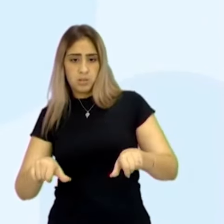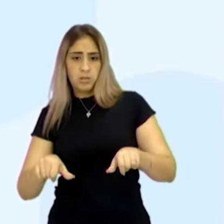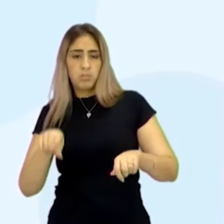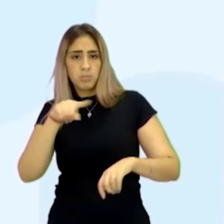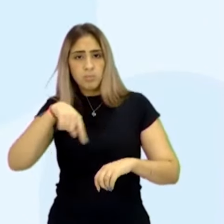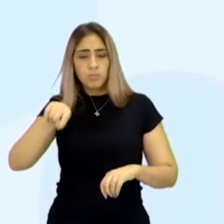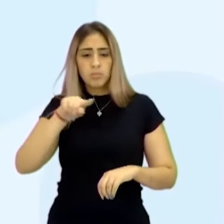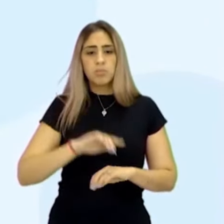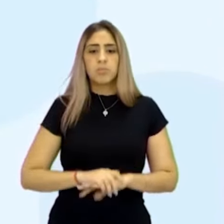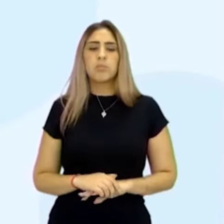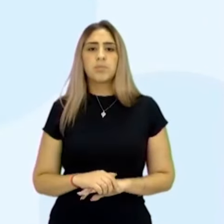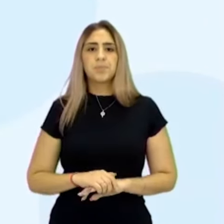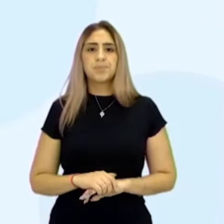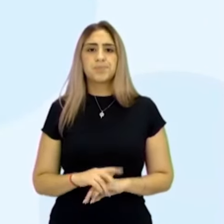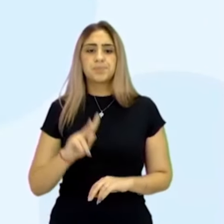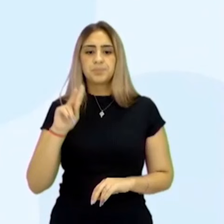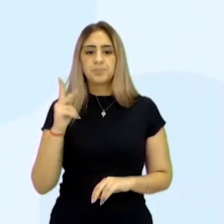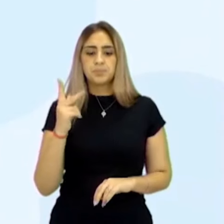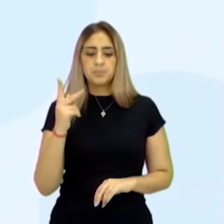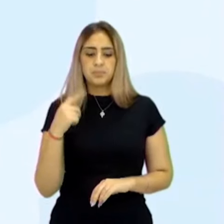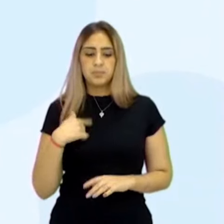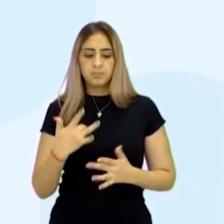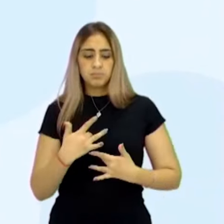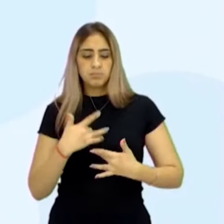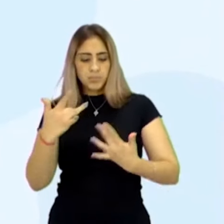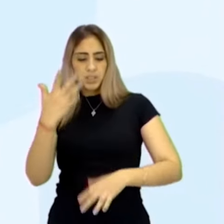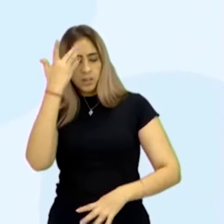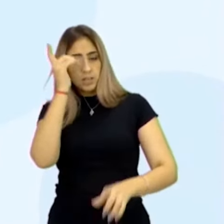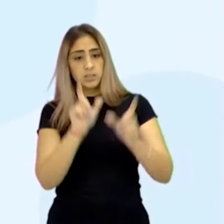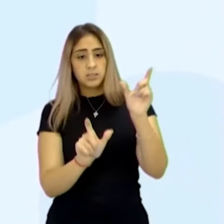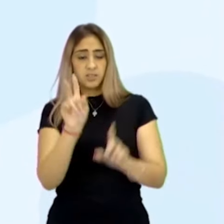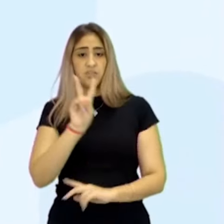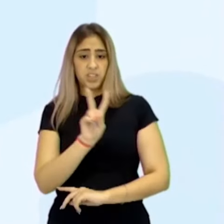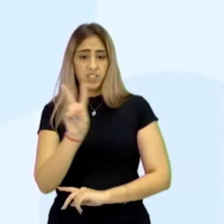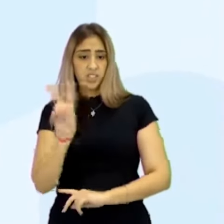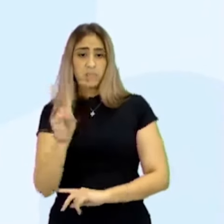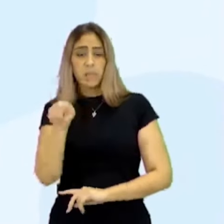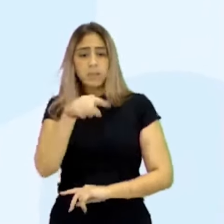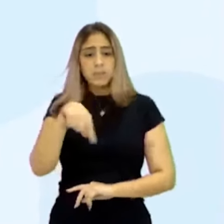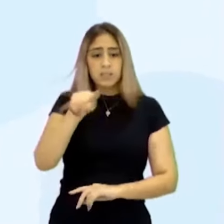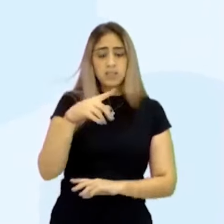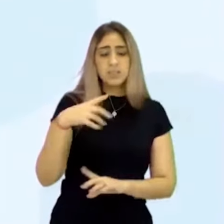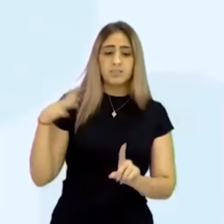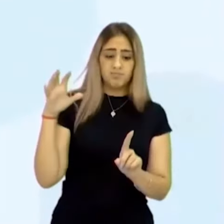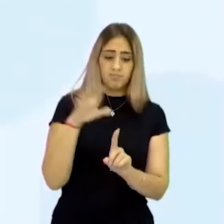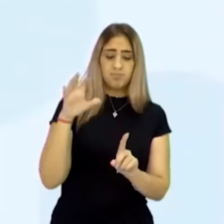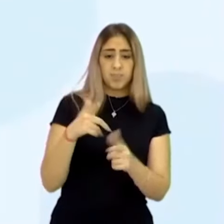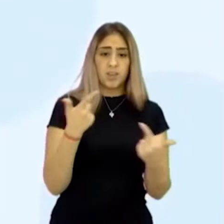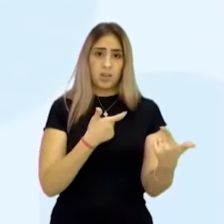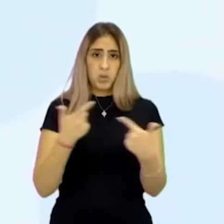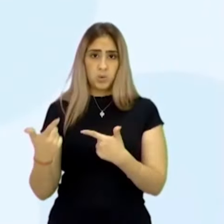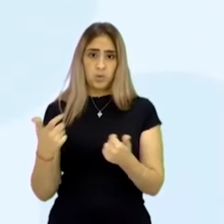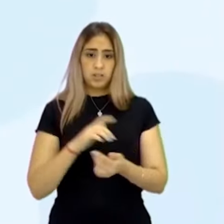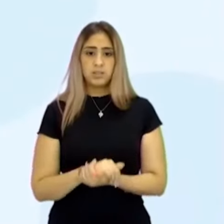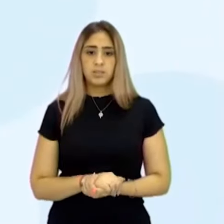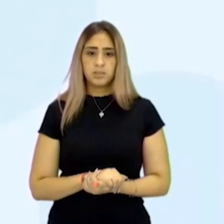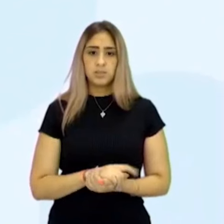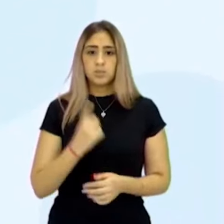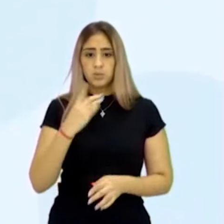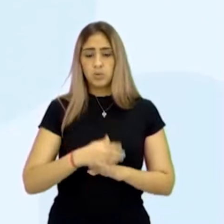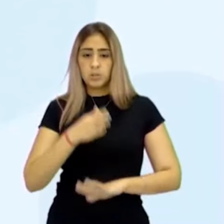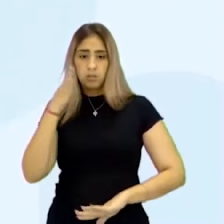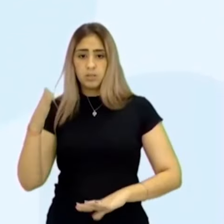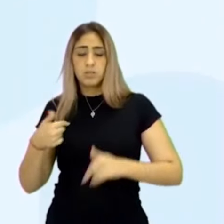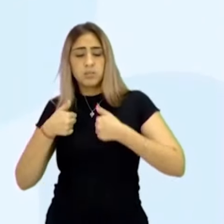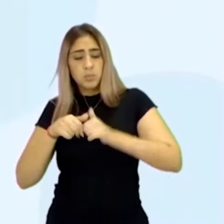elas estão se solidarizando às vítimas deste atentado terrorista. Então, de um lado,